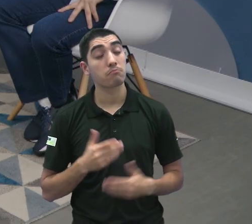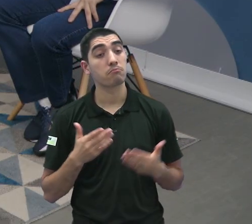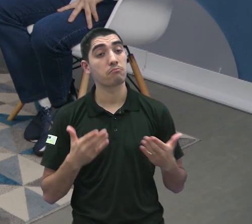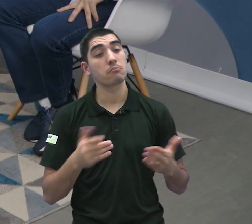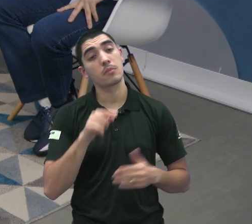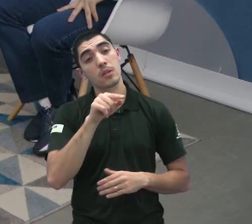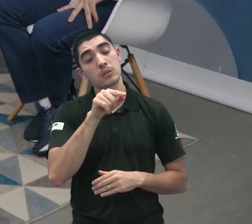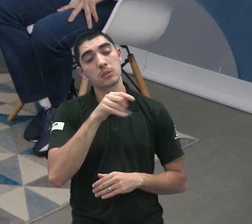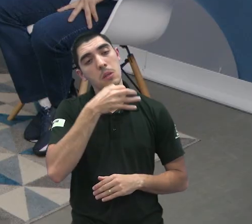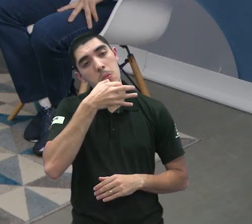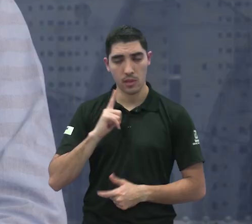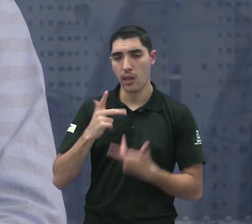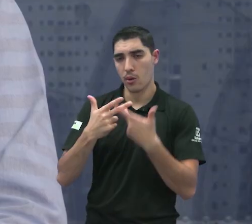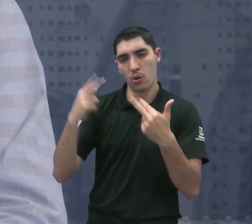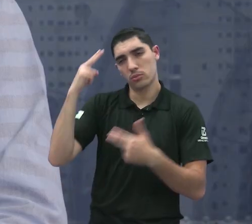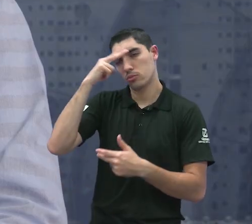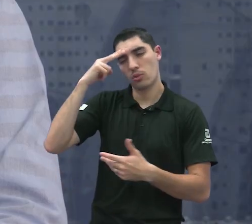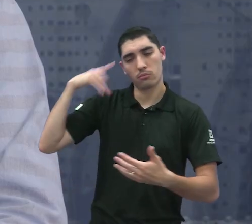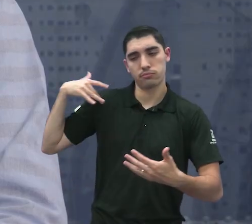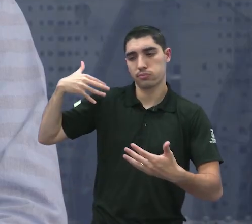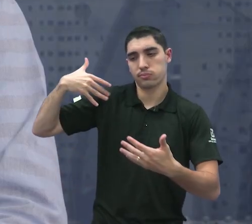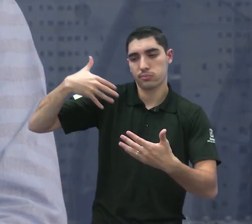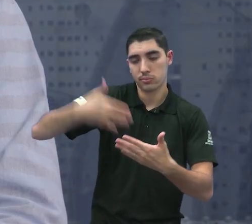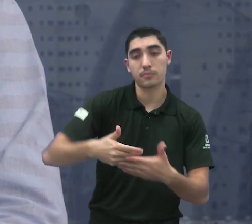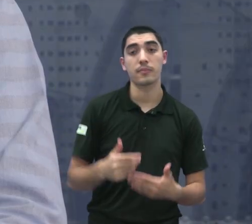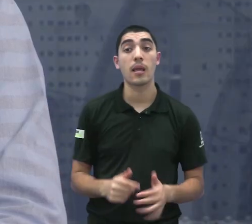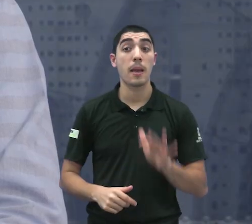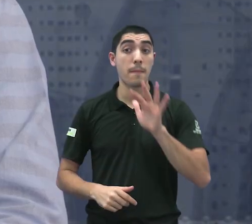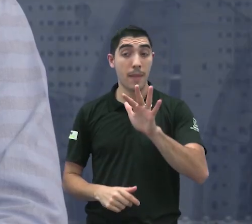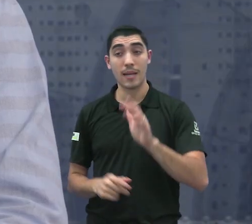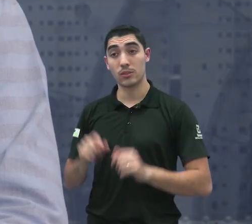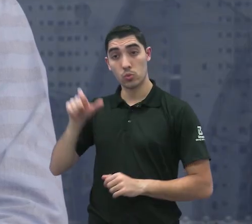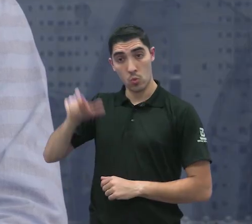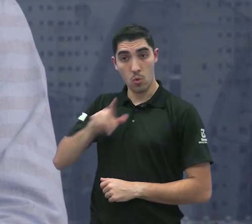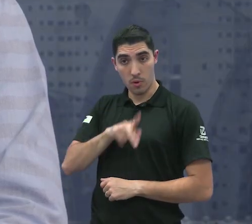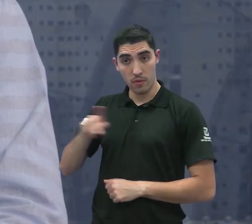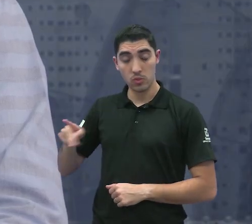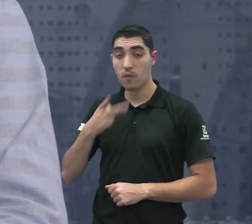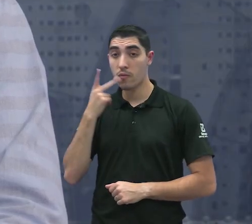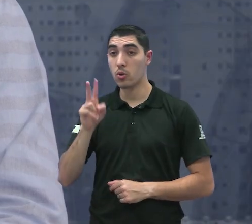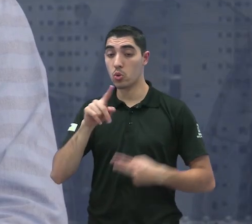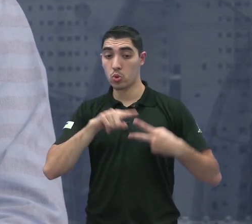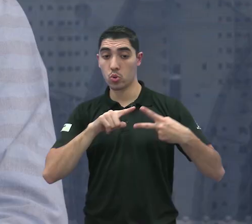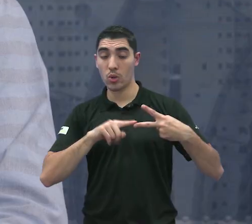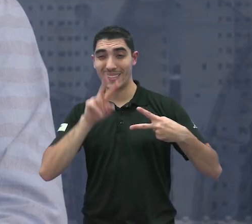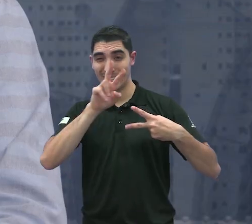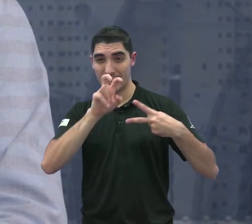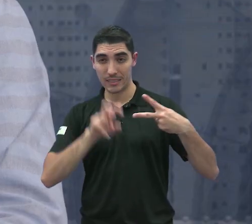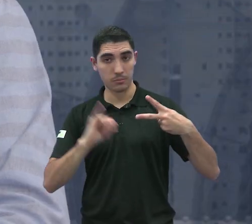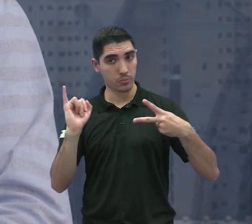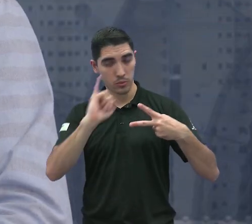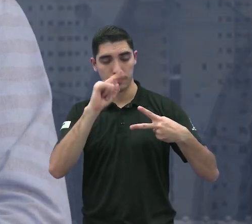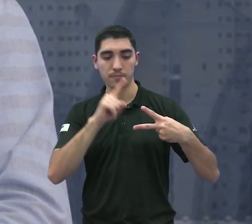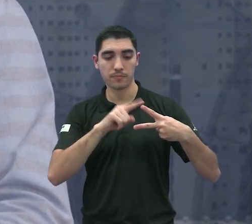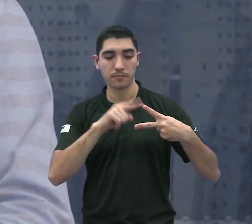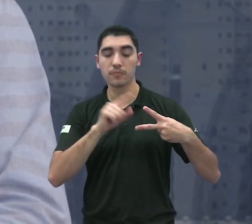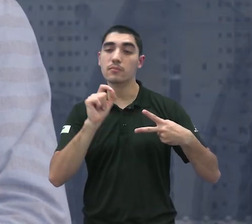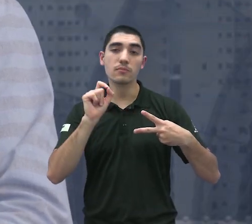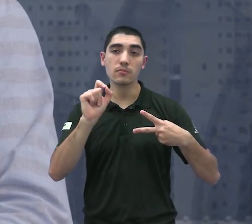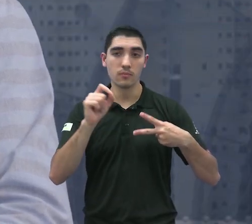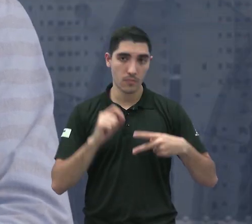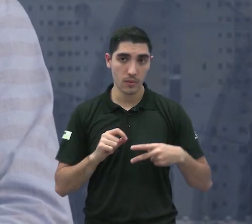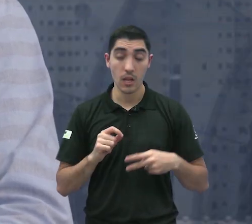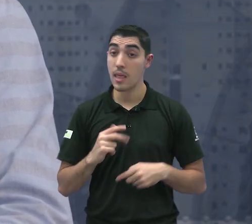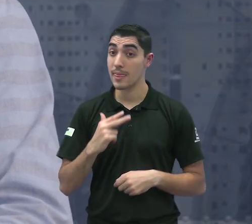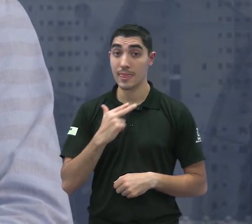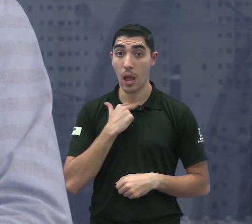você analisa, avalia? Mas eu acho que o professor, ele tocou em 2 pontos importantes. O primeiro deles é de você não colocar todos os